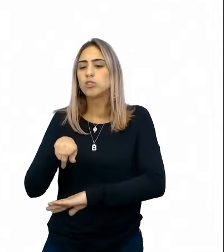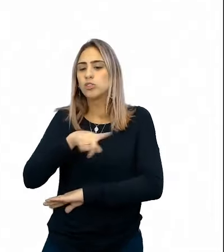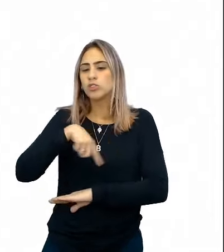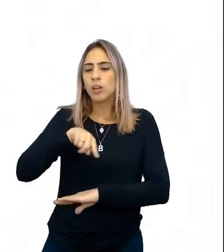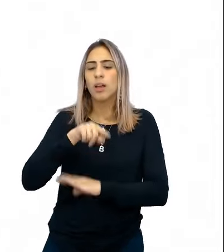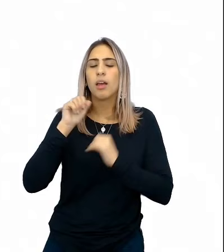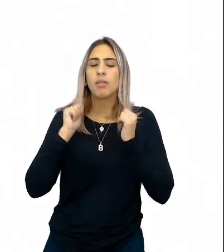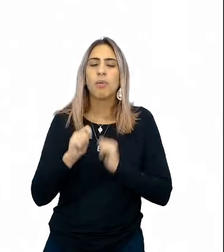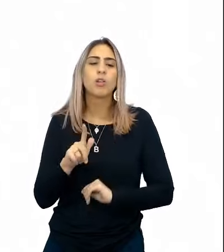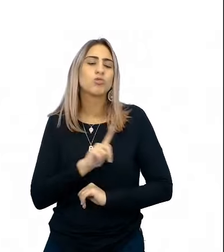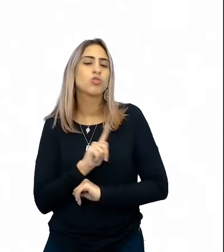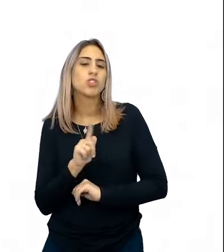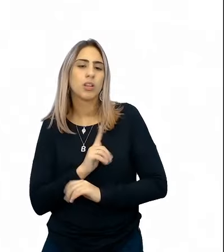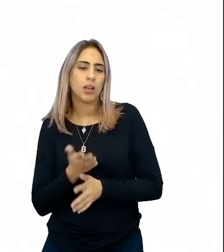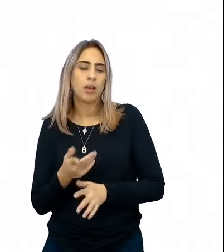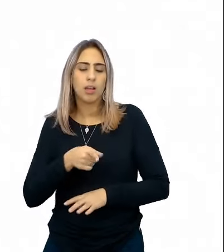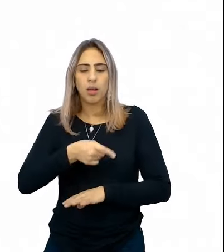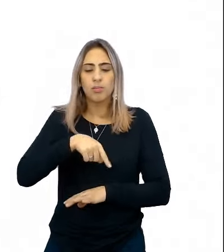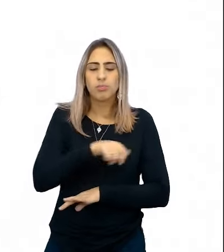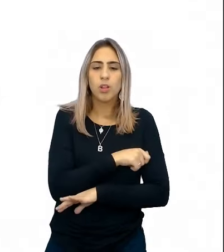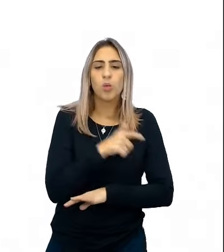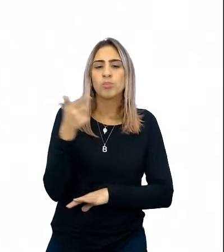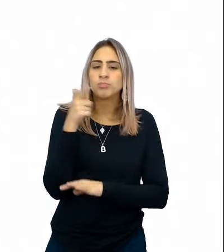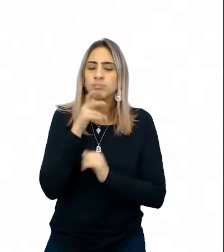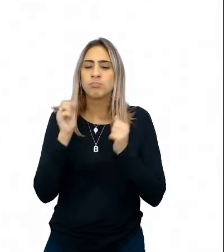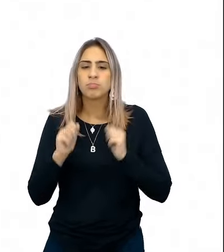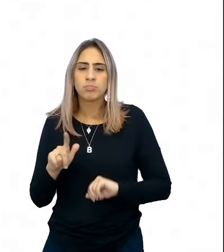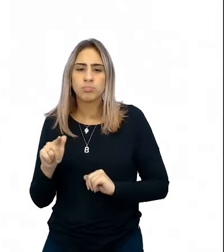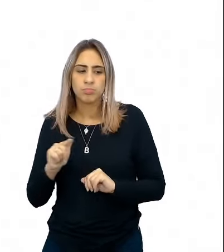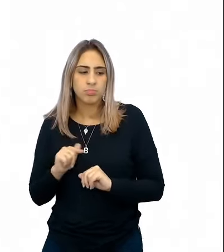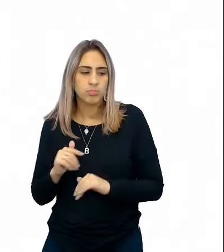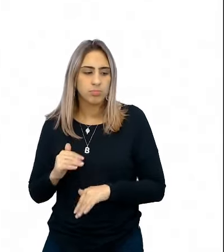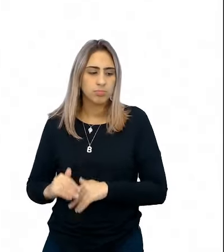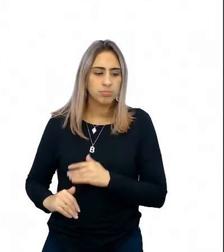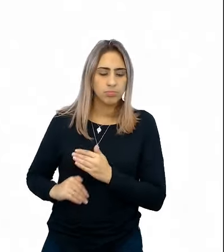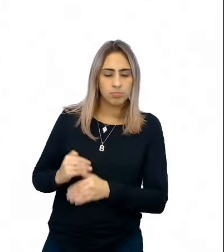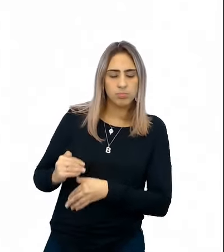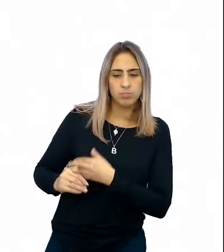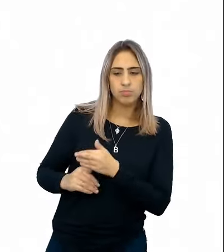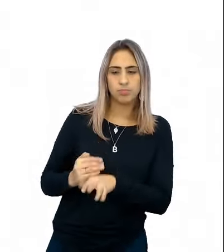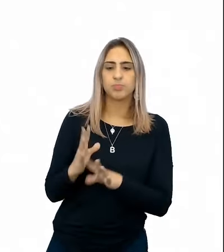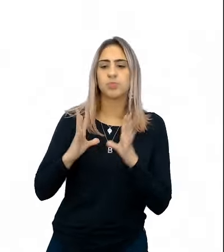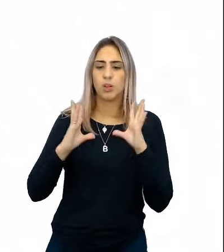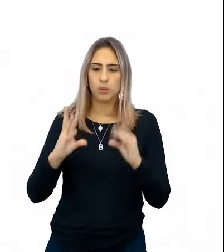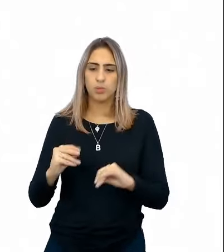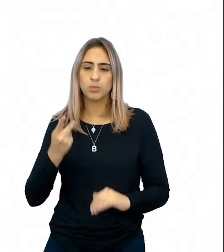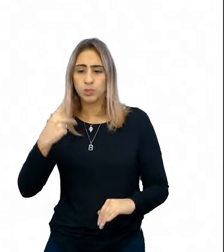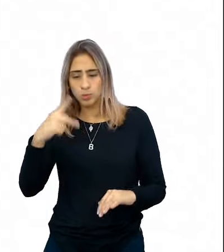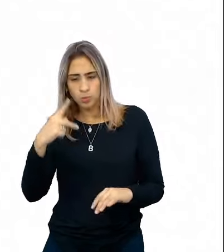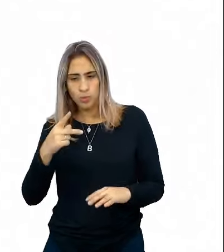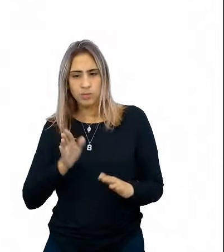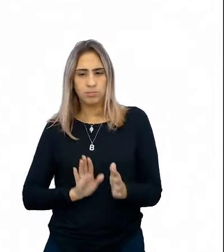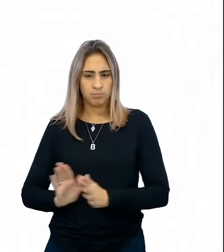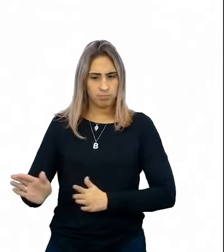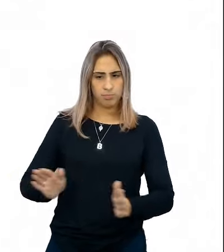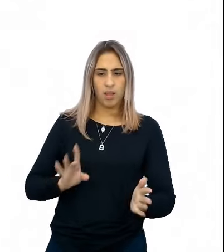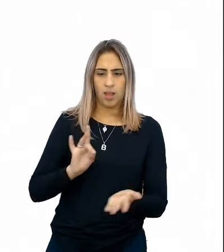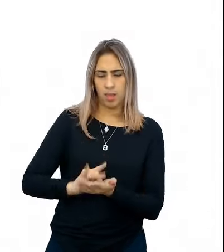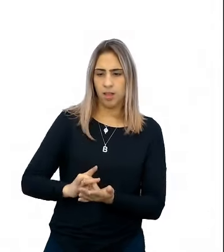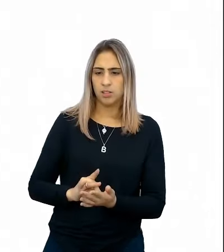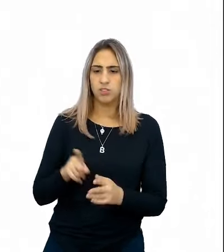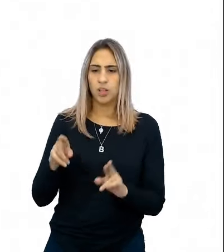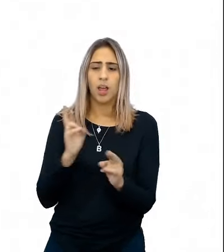fará para que esses estudantes continuem avançando em todas as suas dimensões